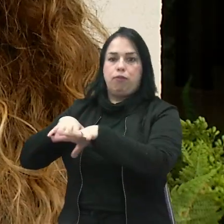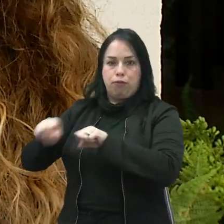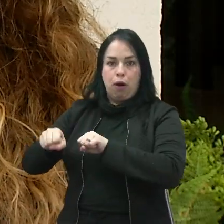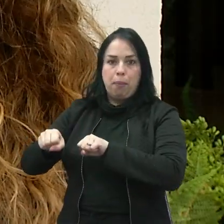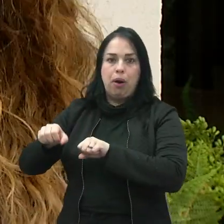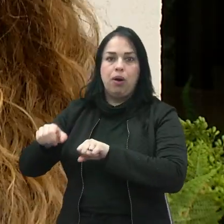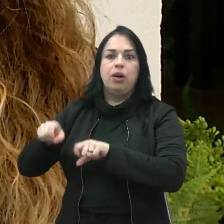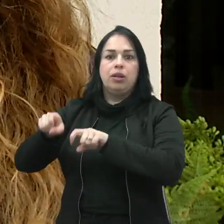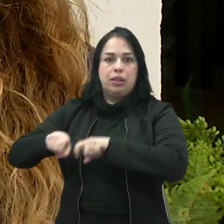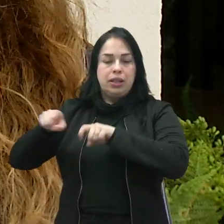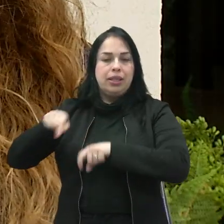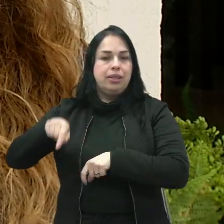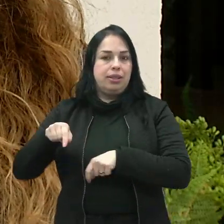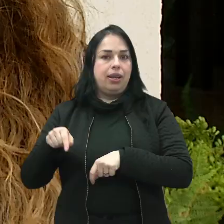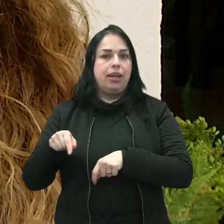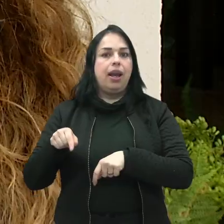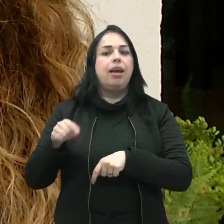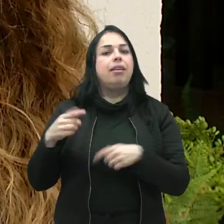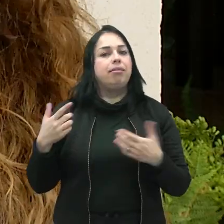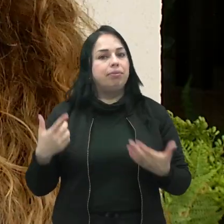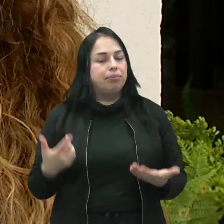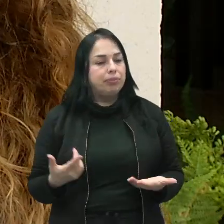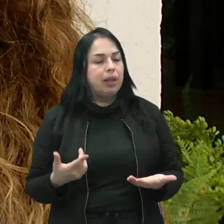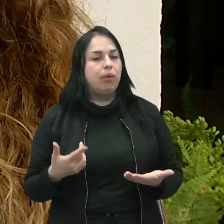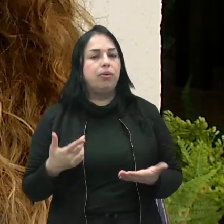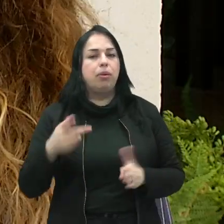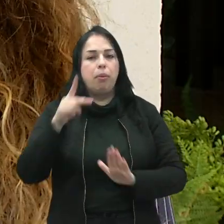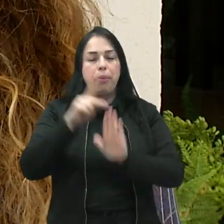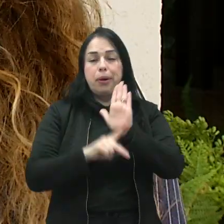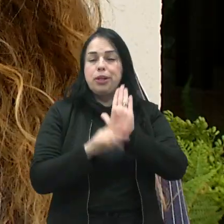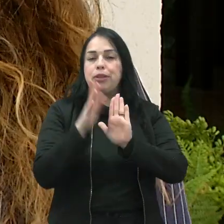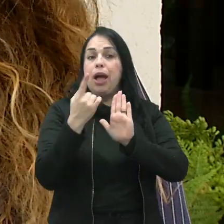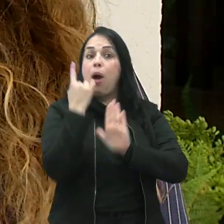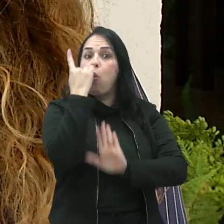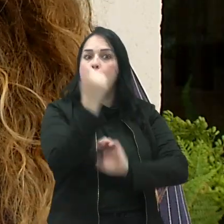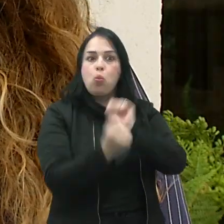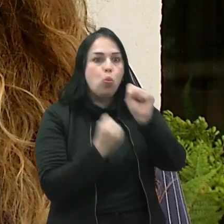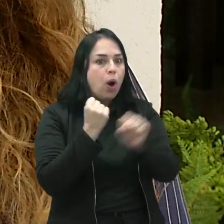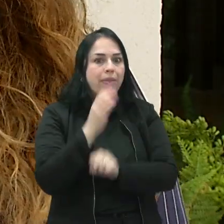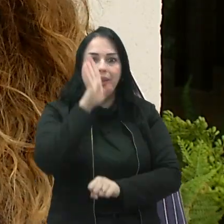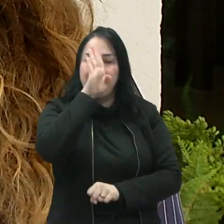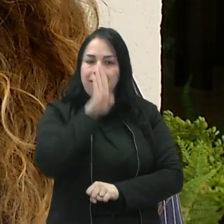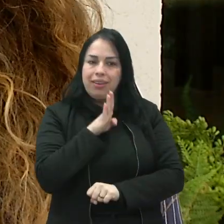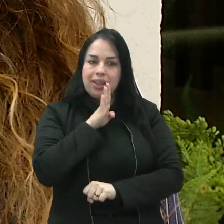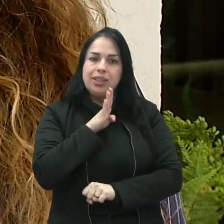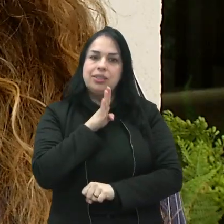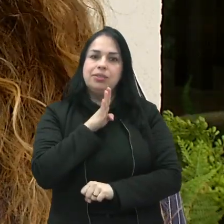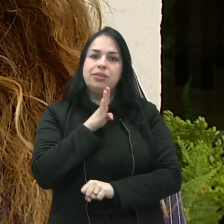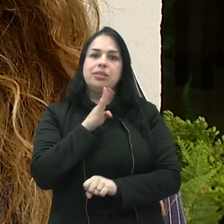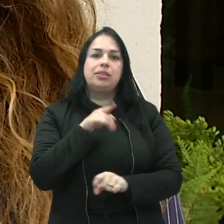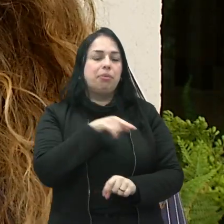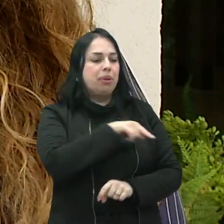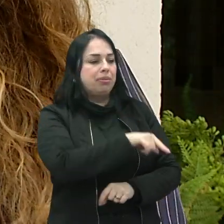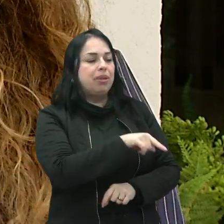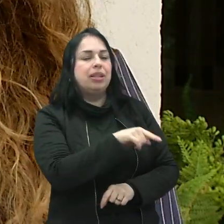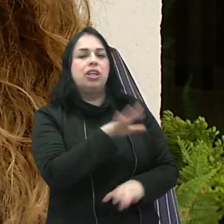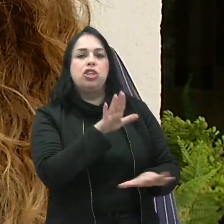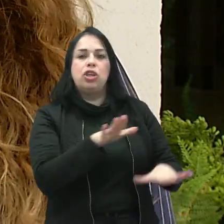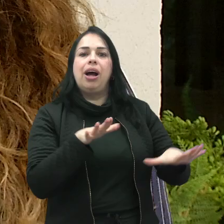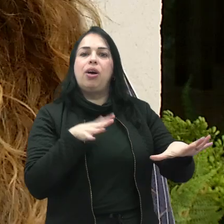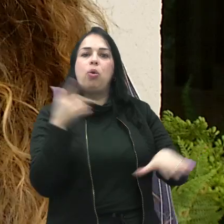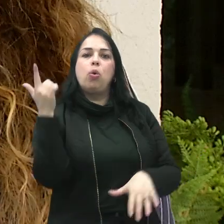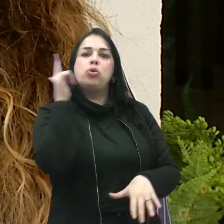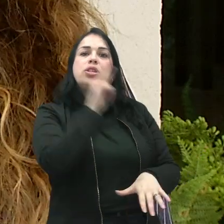de agronegócios ou alimentos e são capacitados pelo Sebrae. Então esse programa ele dura um ano, é totalmente gratuito. O